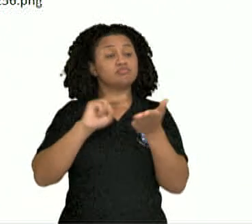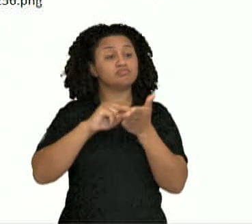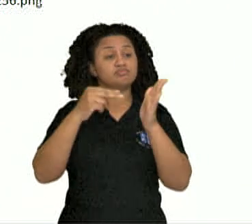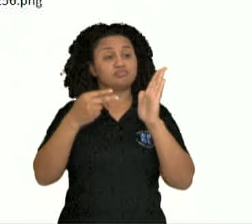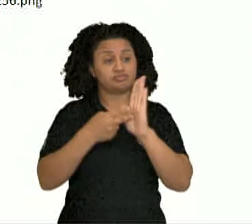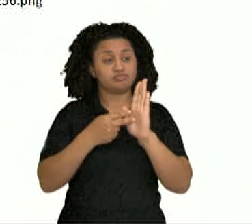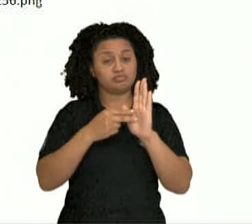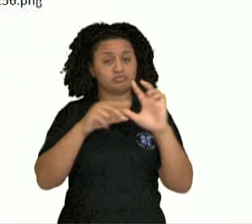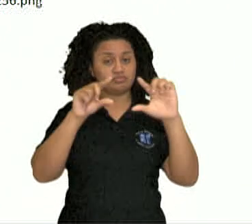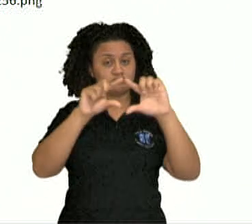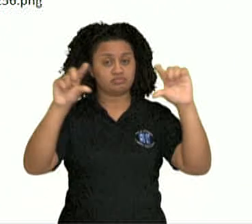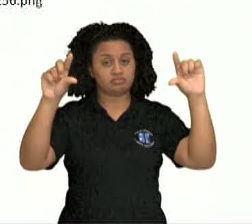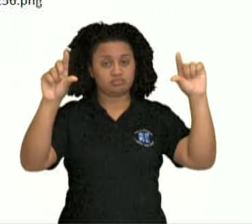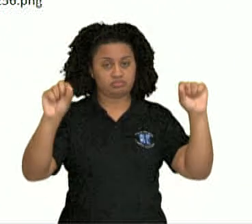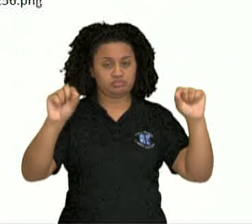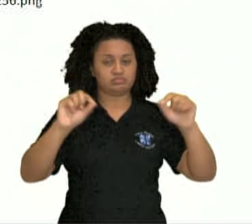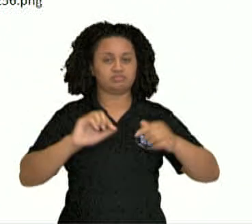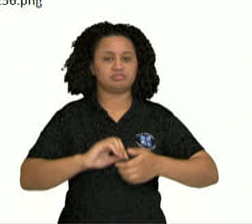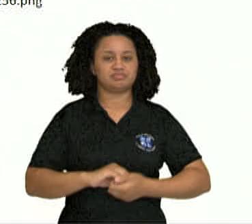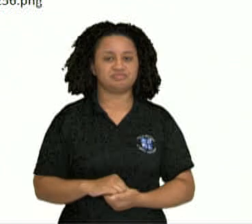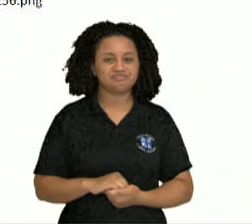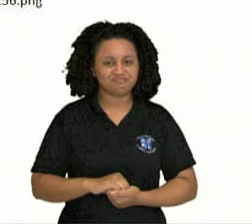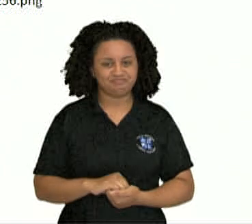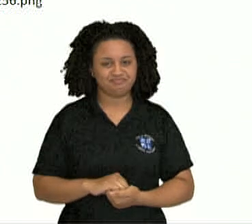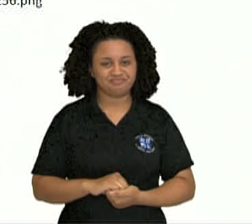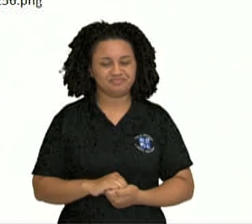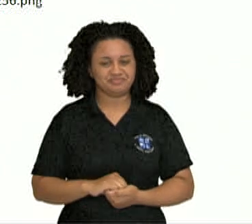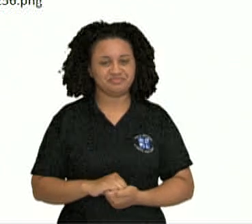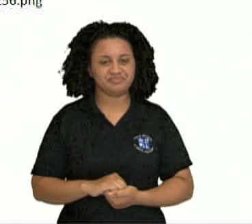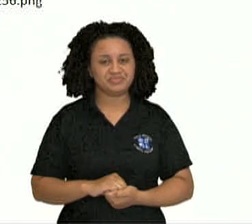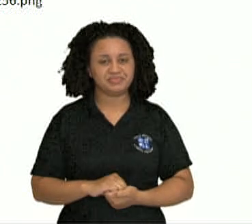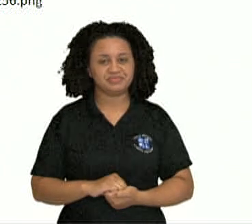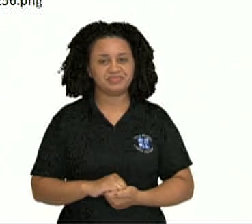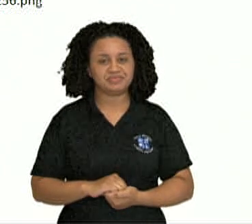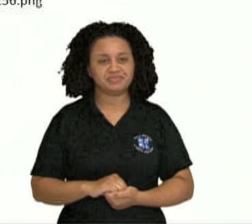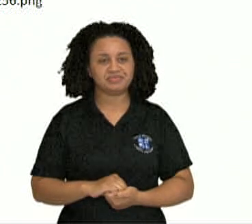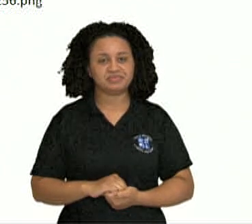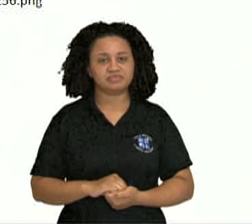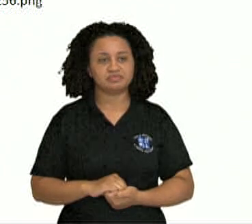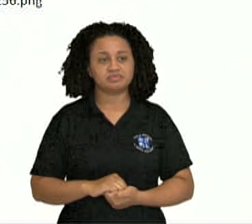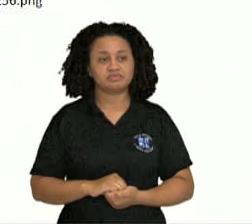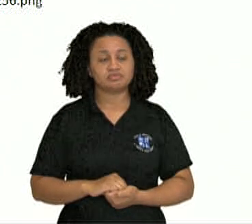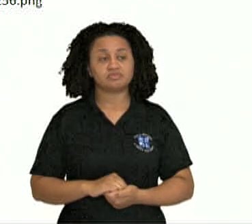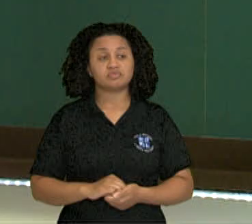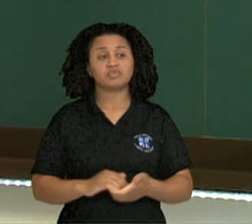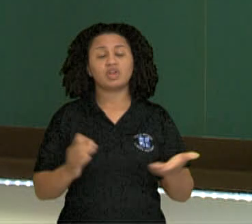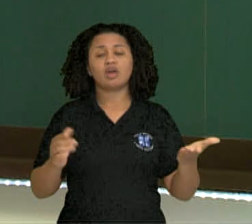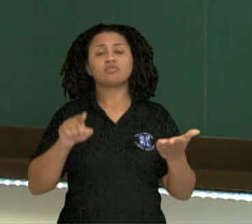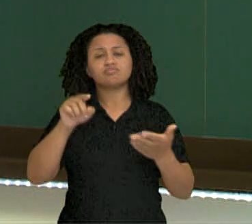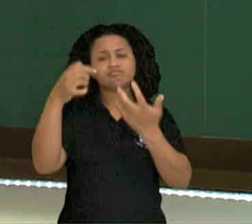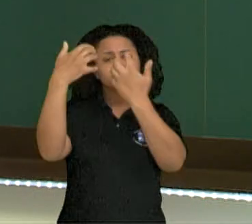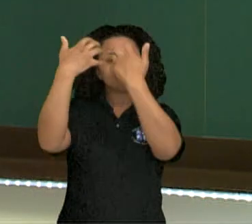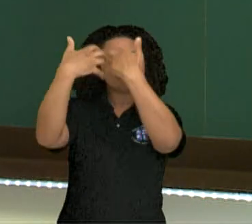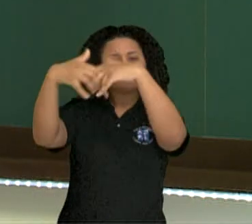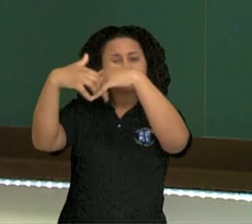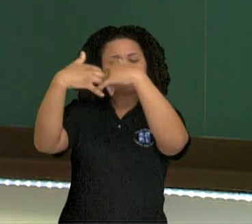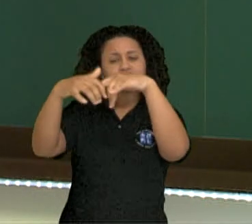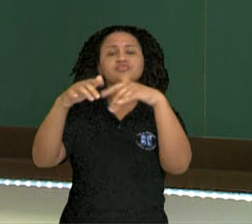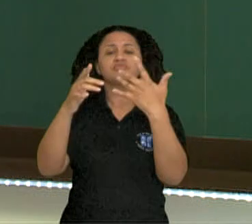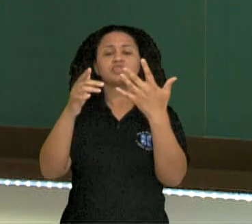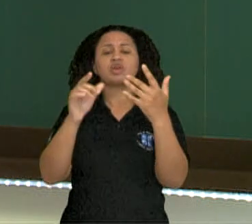sentido del enunciado, nunca te quedes a mitad del río. Agora, para você pensar um